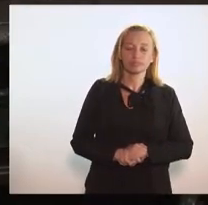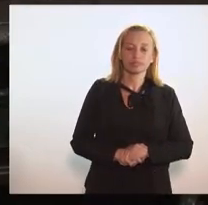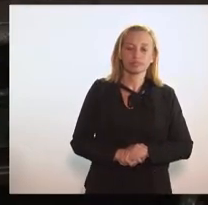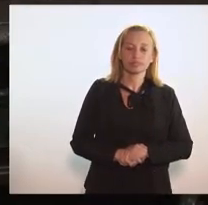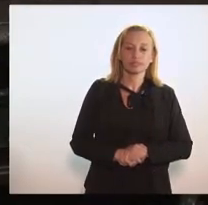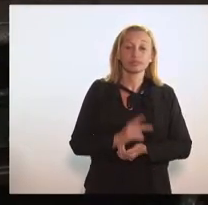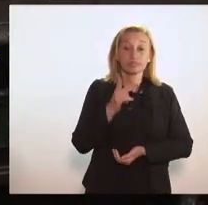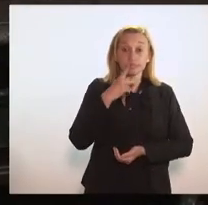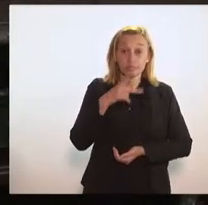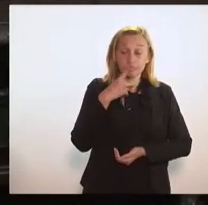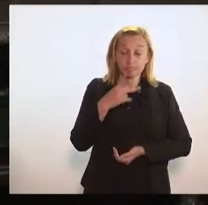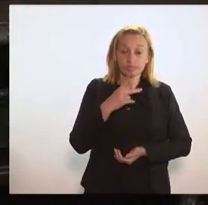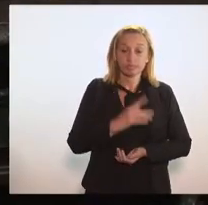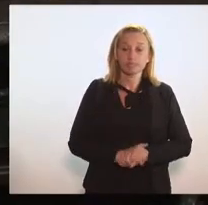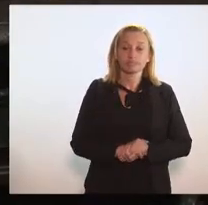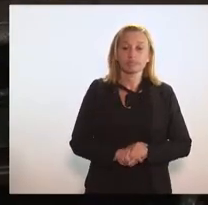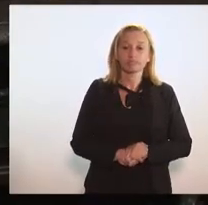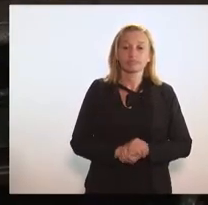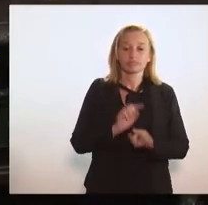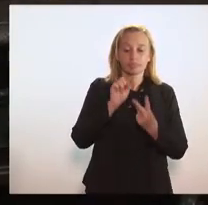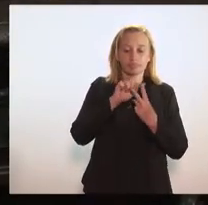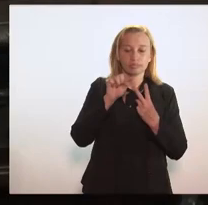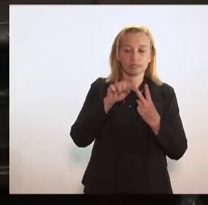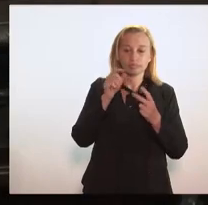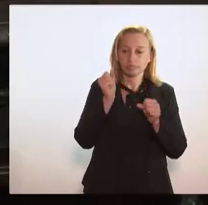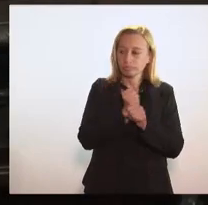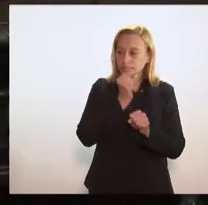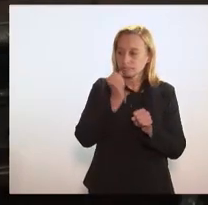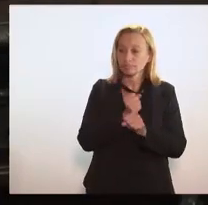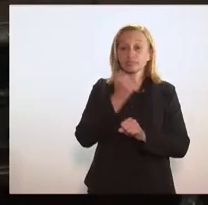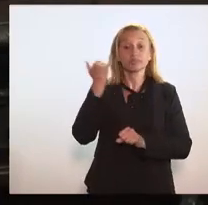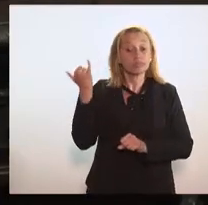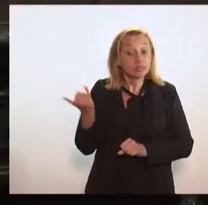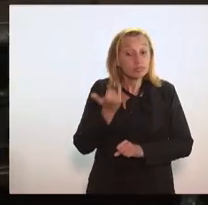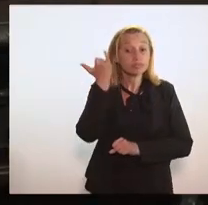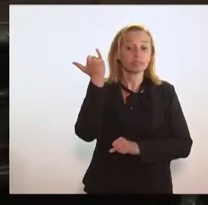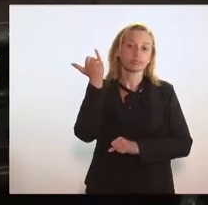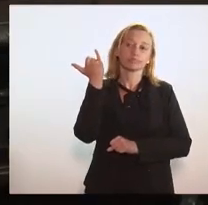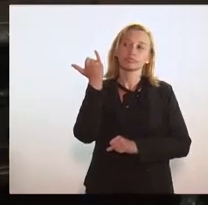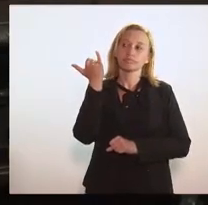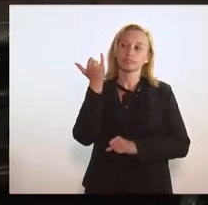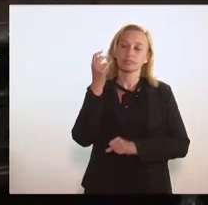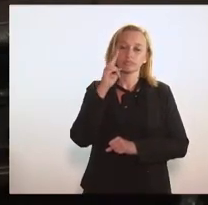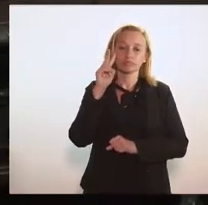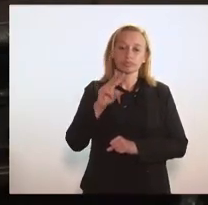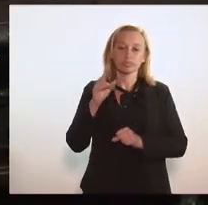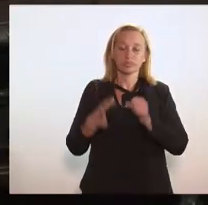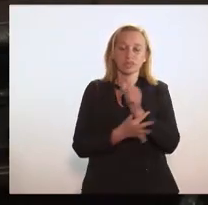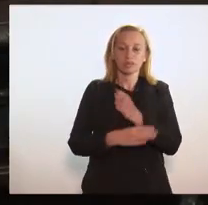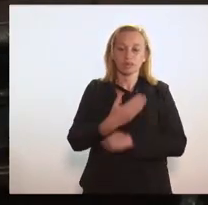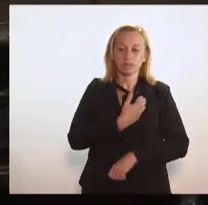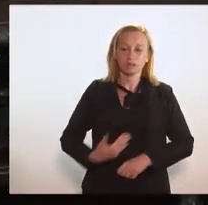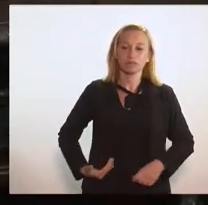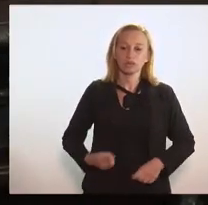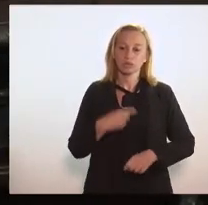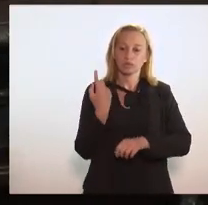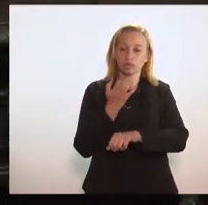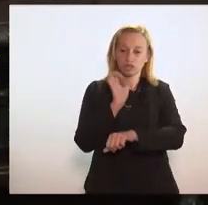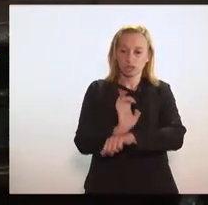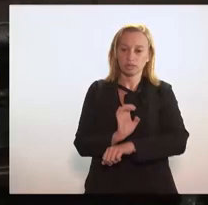além de abordar duas obras muito importantes do ponto de vista da Segurança Pública do nosso